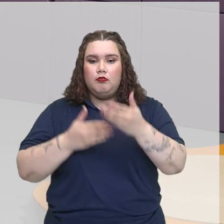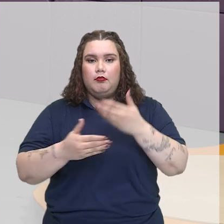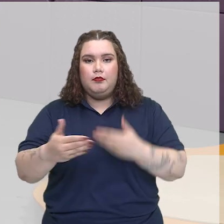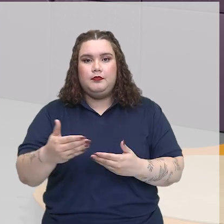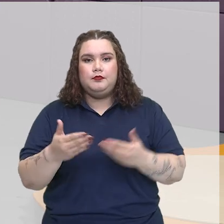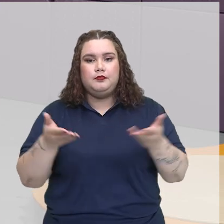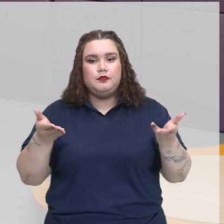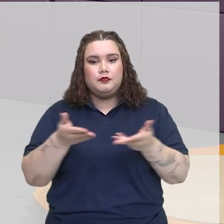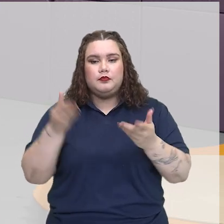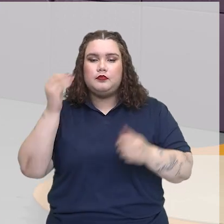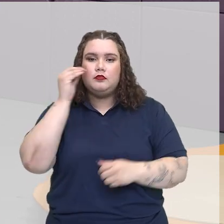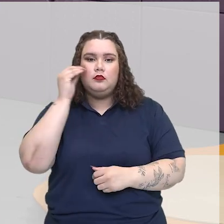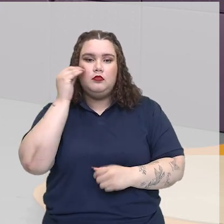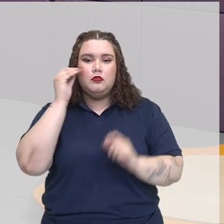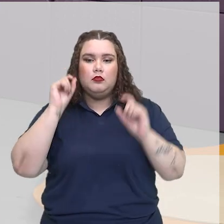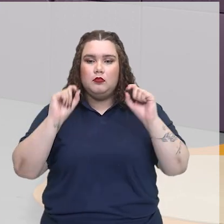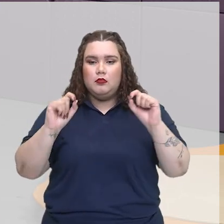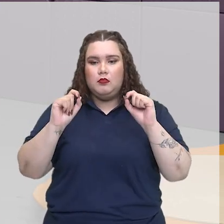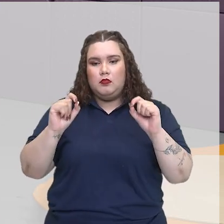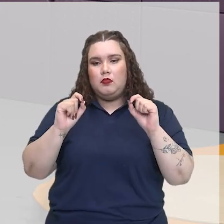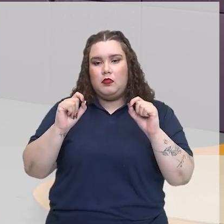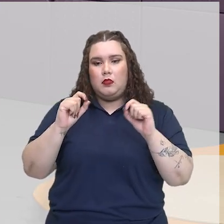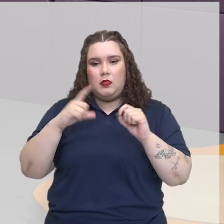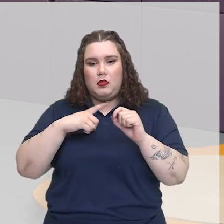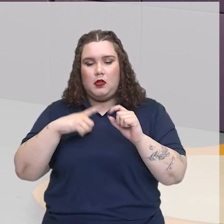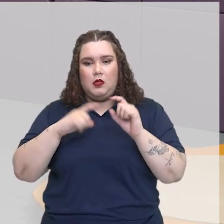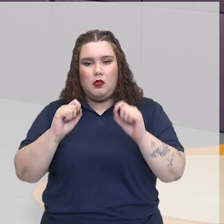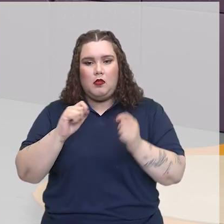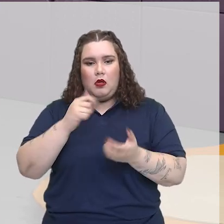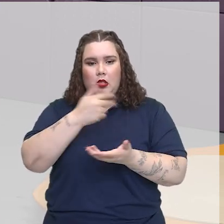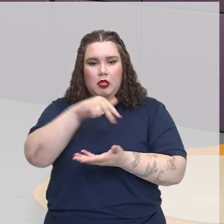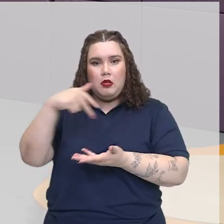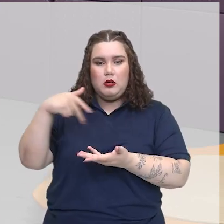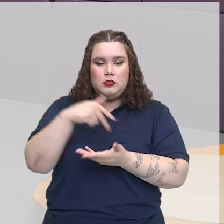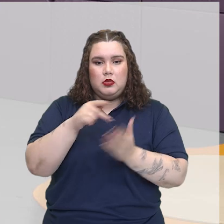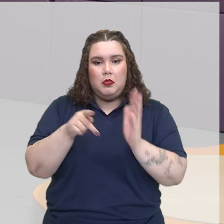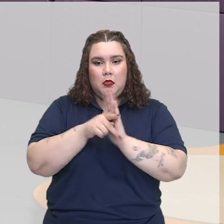né, vamos a uma animação denominada A Dança dos Feudos.